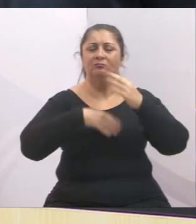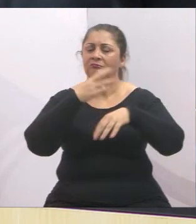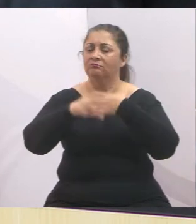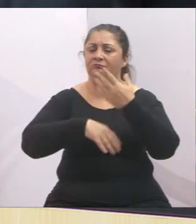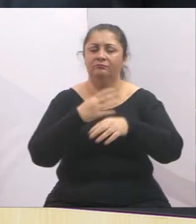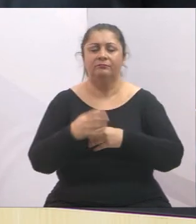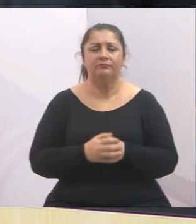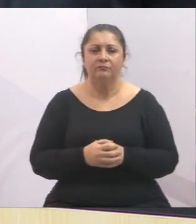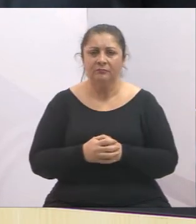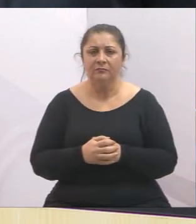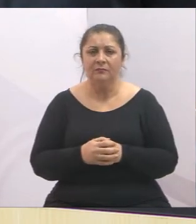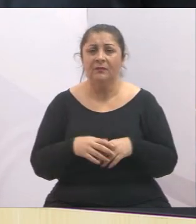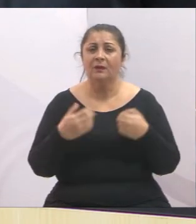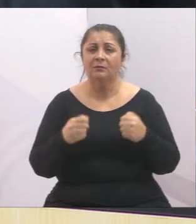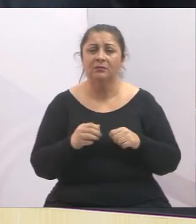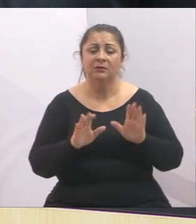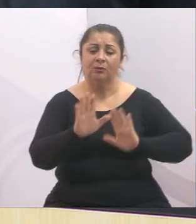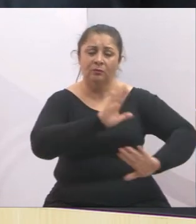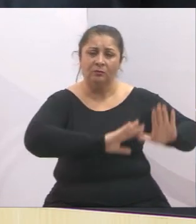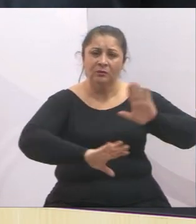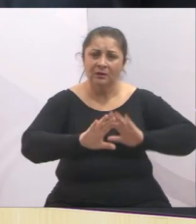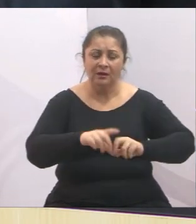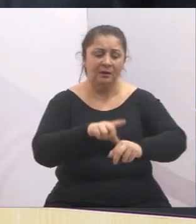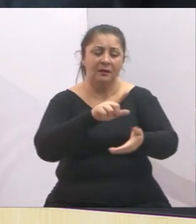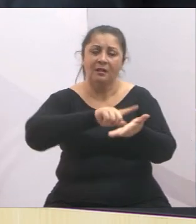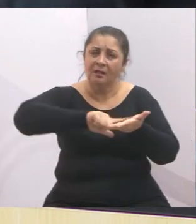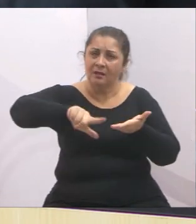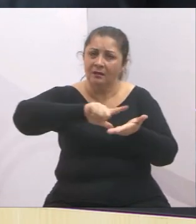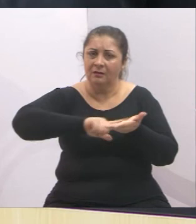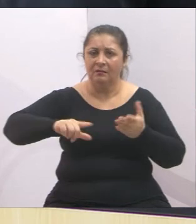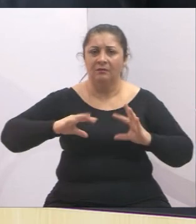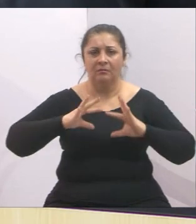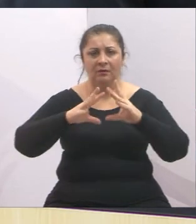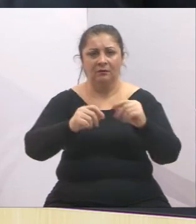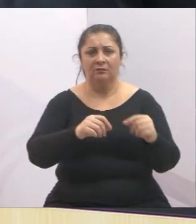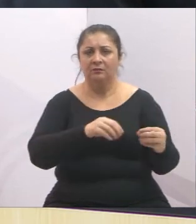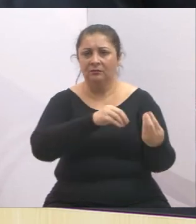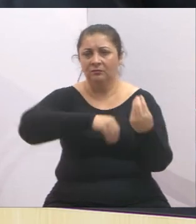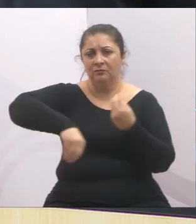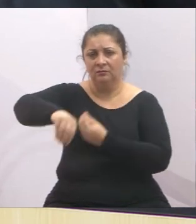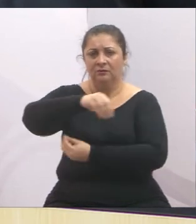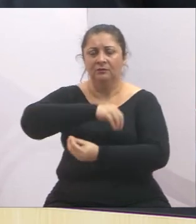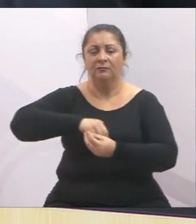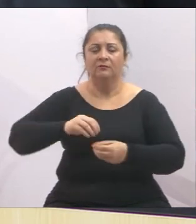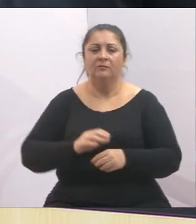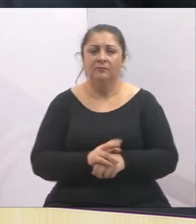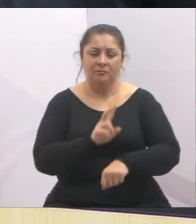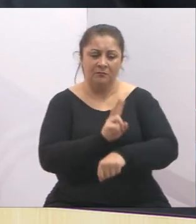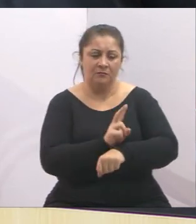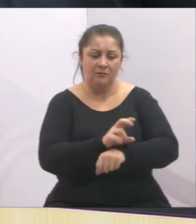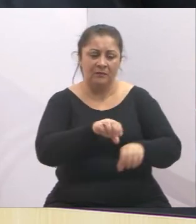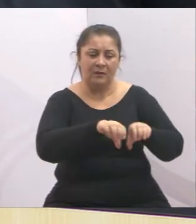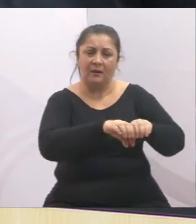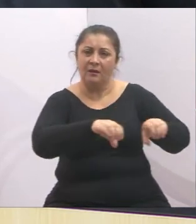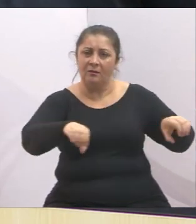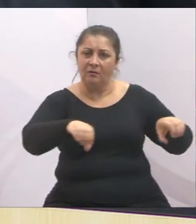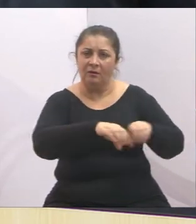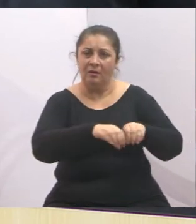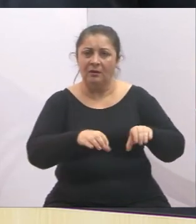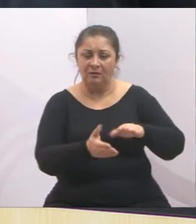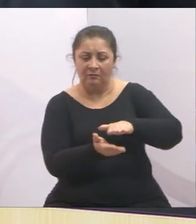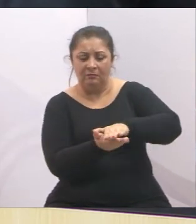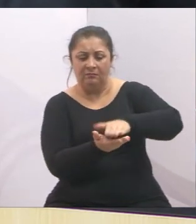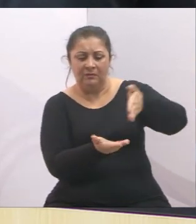municipal, contenção de terra, limpeza e capina, área pública ao entorno, manutenção de canaletas, águas fluviais, tampão